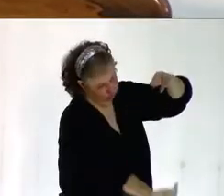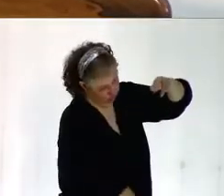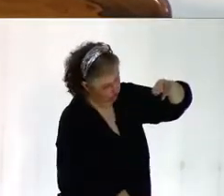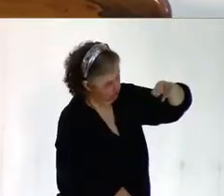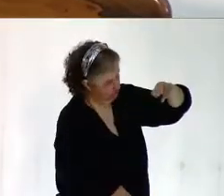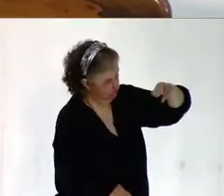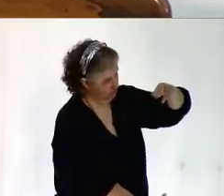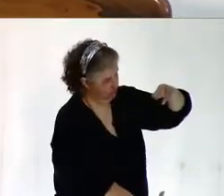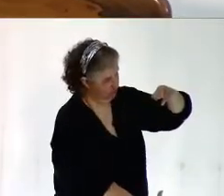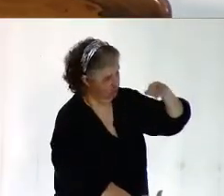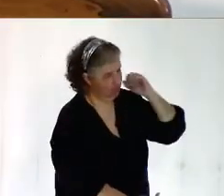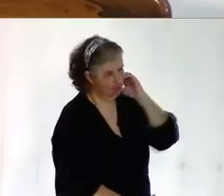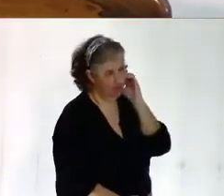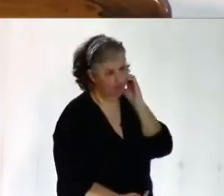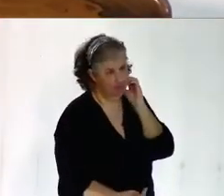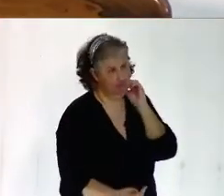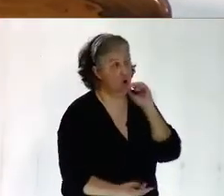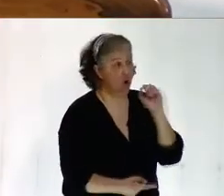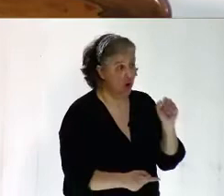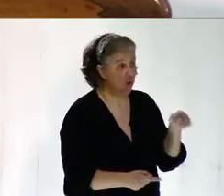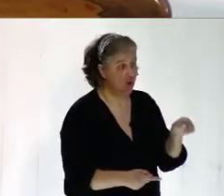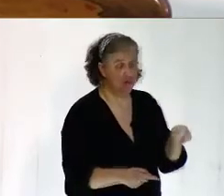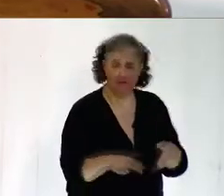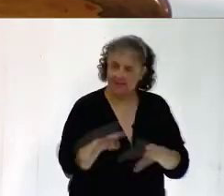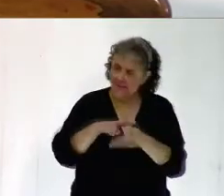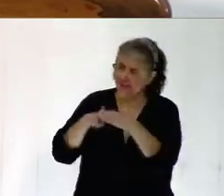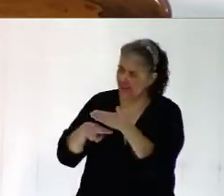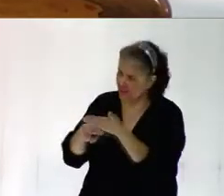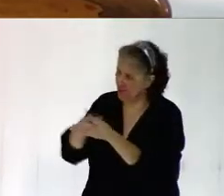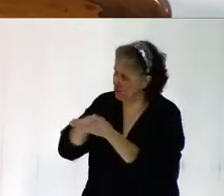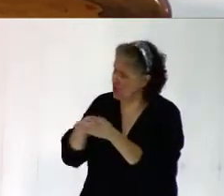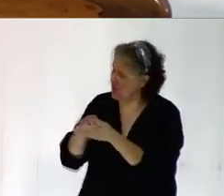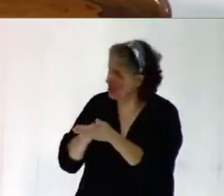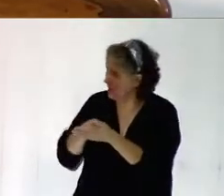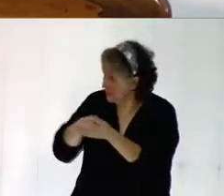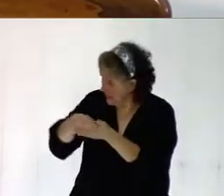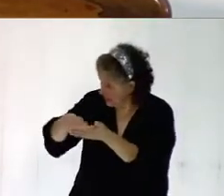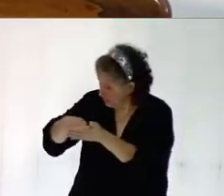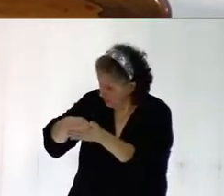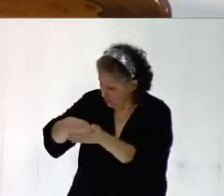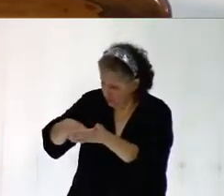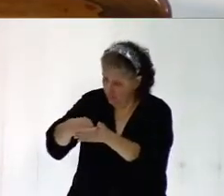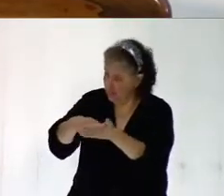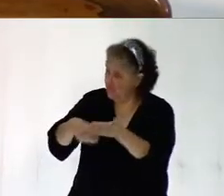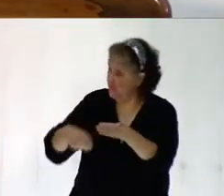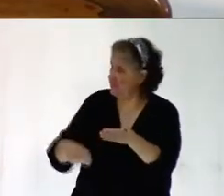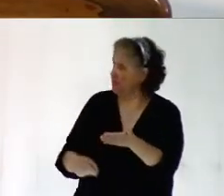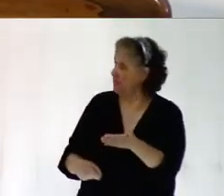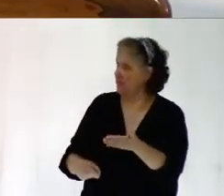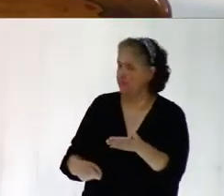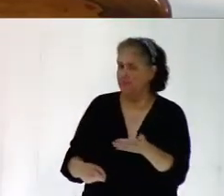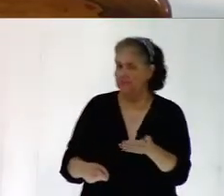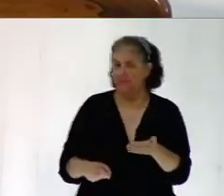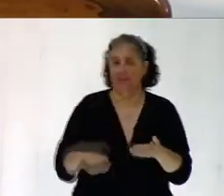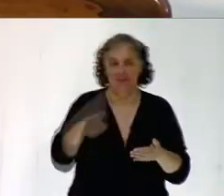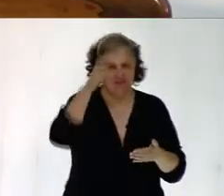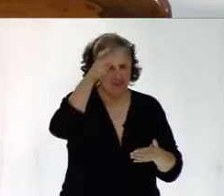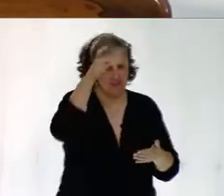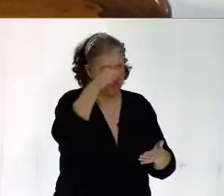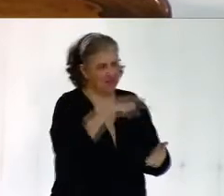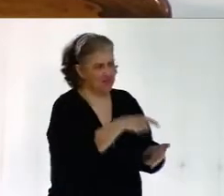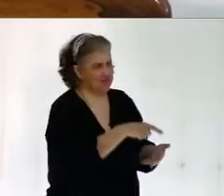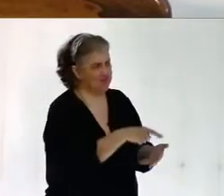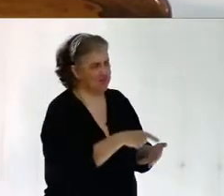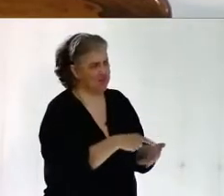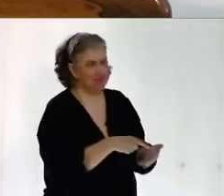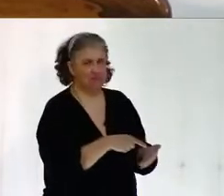veja que jesus havia dito está escrito nem só de pão viverá o homem agora na réplica a palavra de jesus